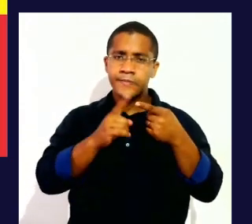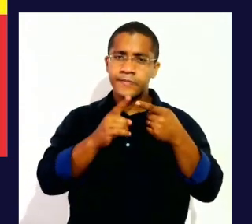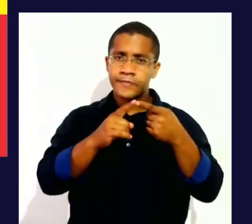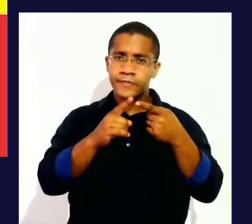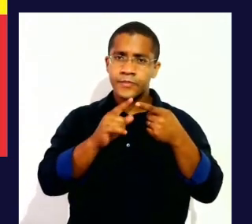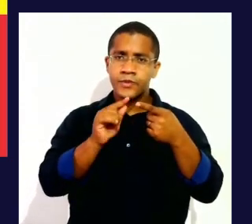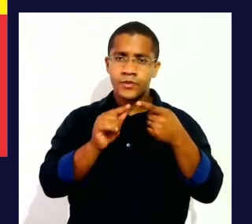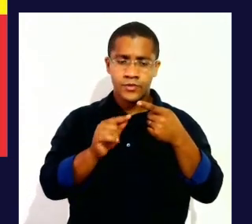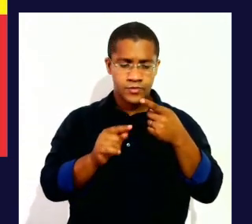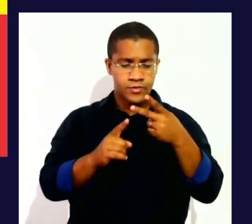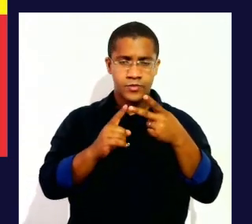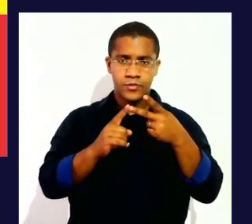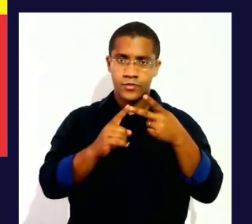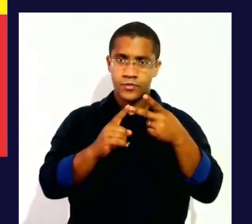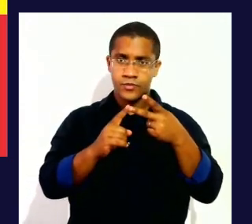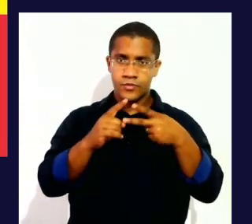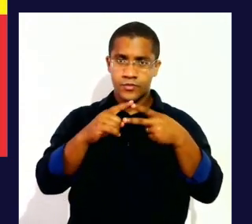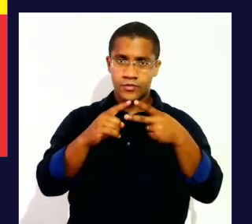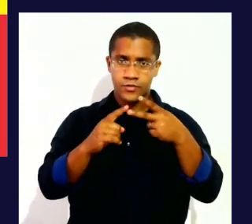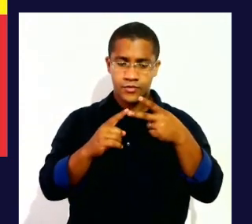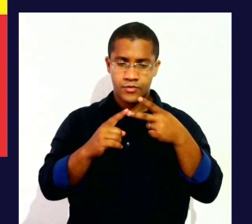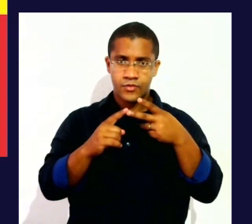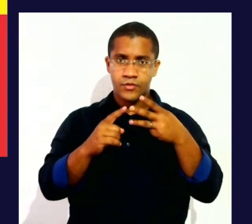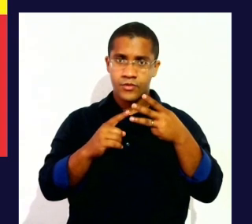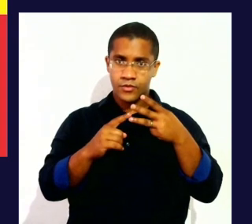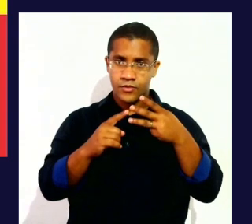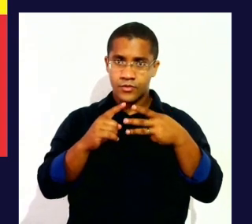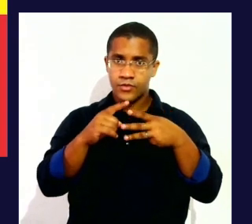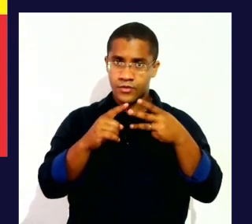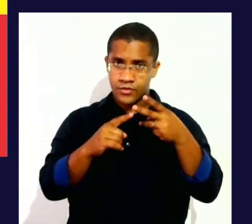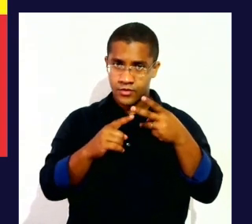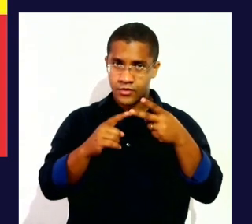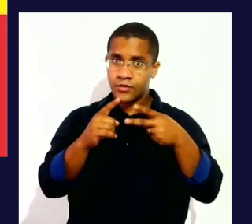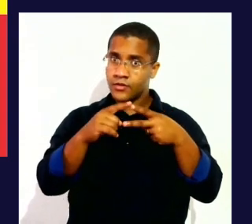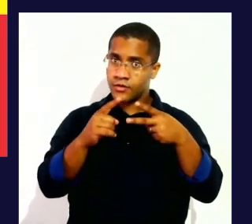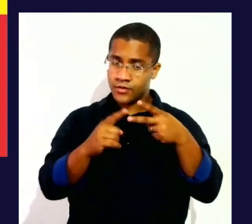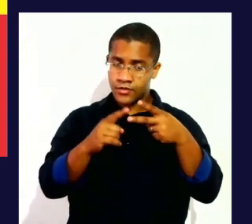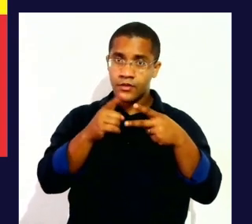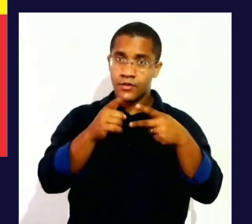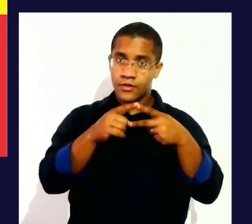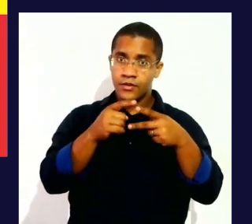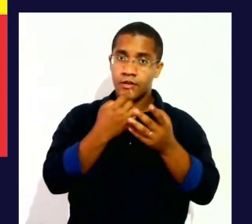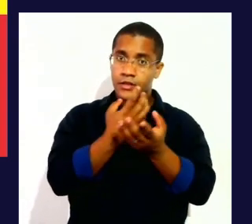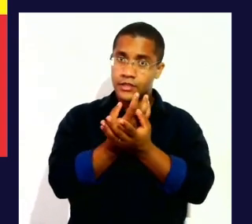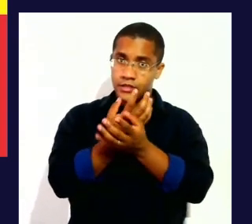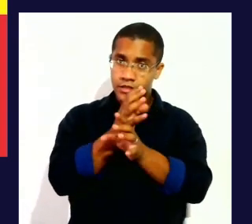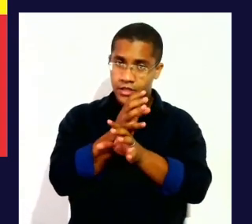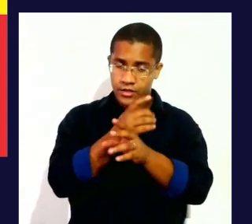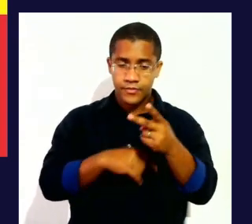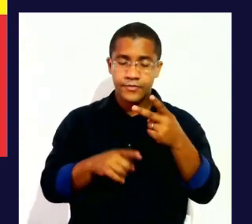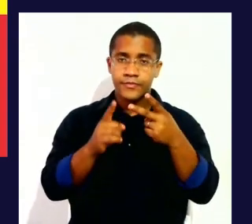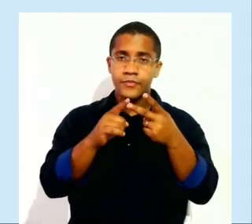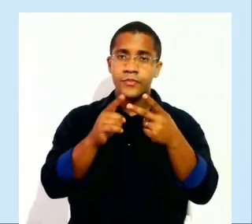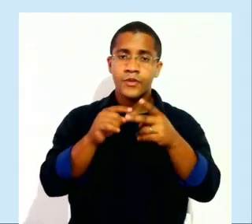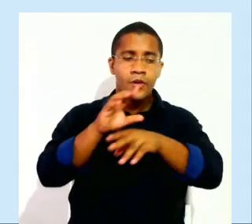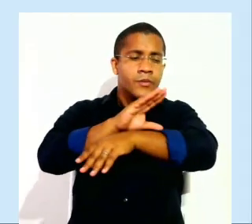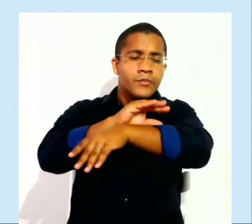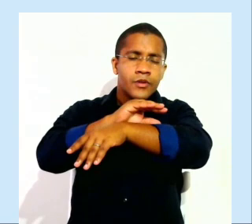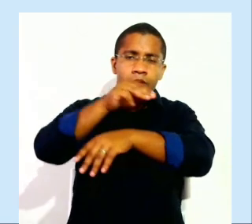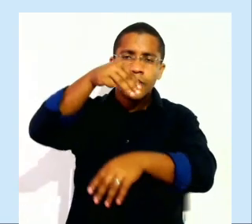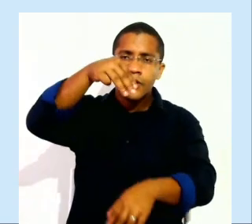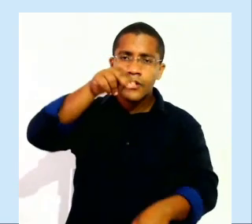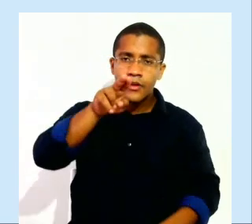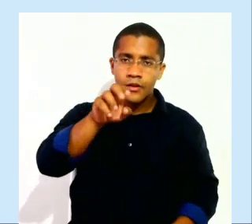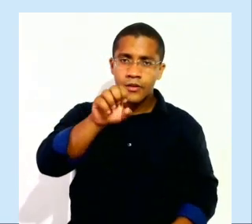ele vai compreender dois tipos de sistema, o sistema esquelético e o sistema muscular. Eles são